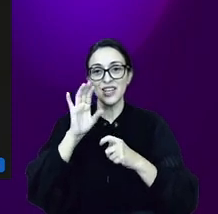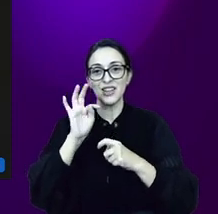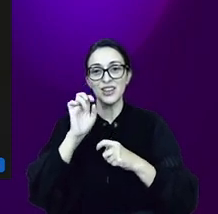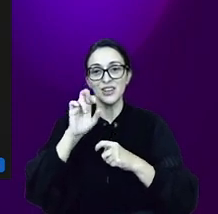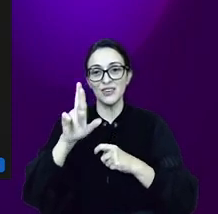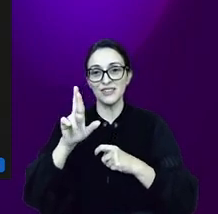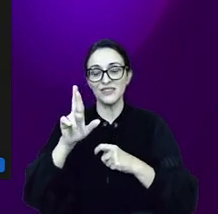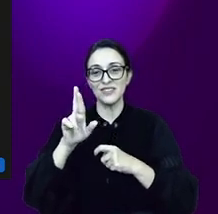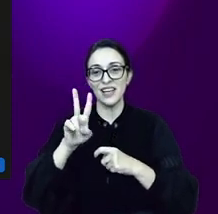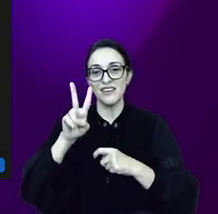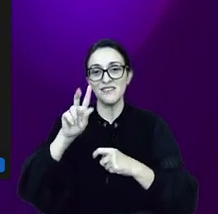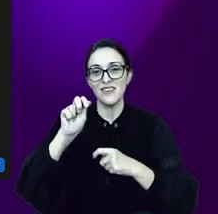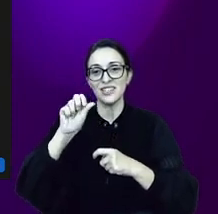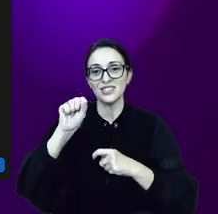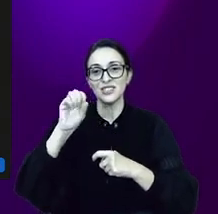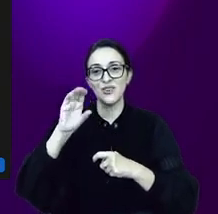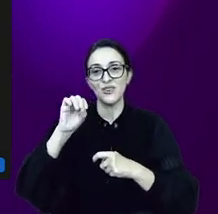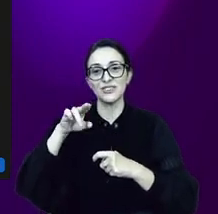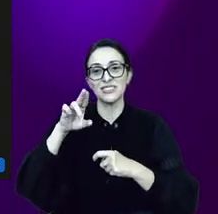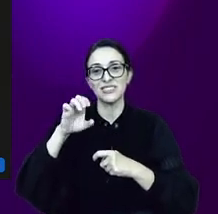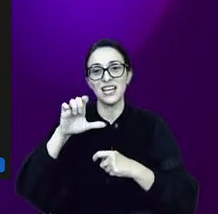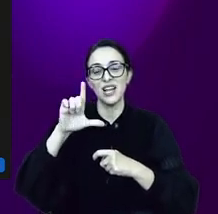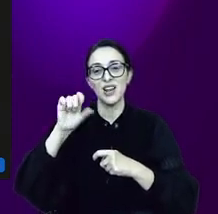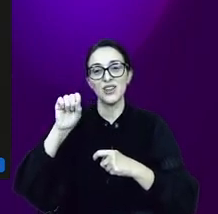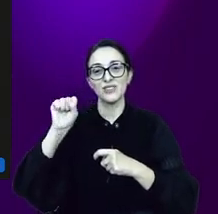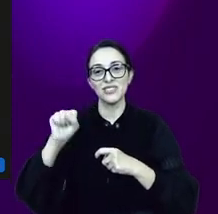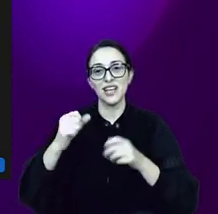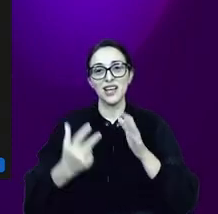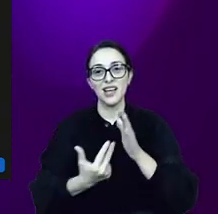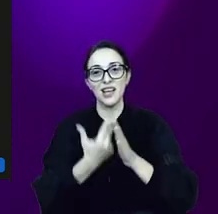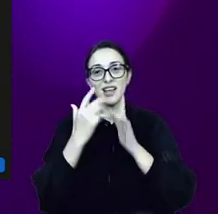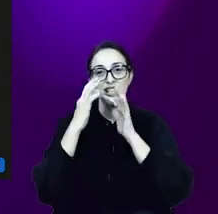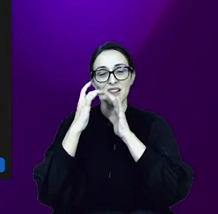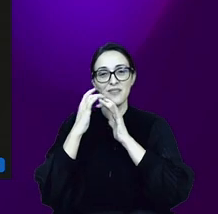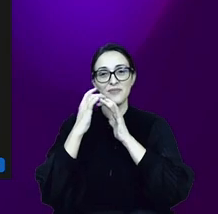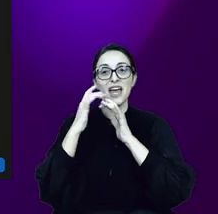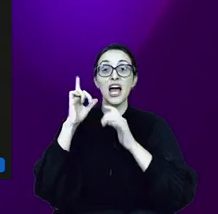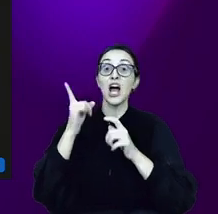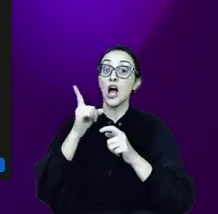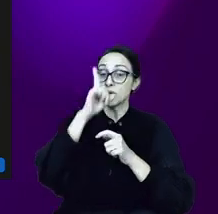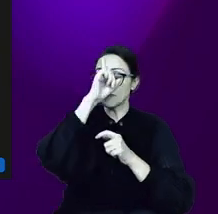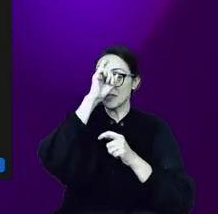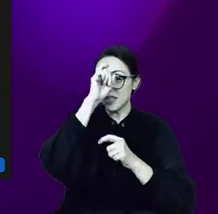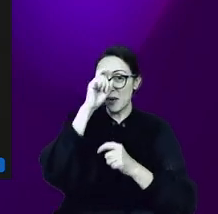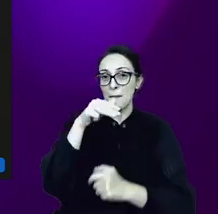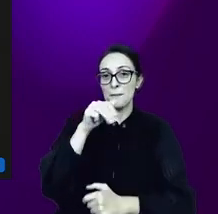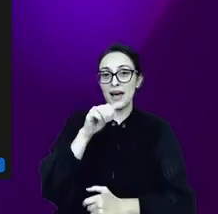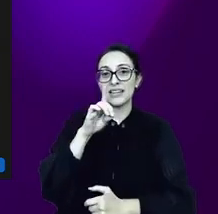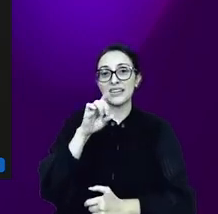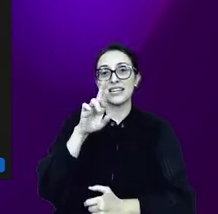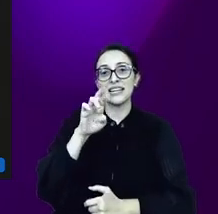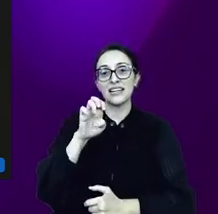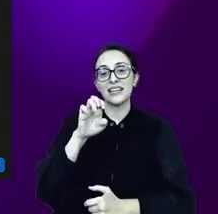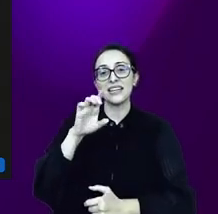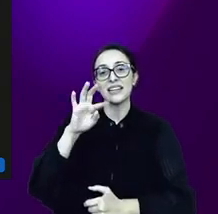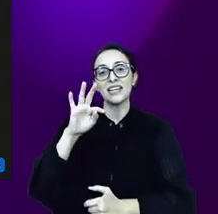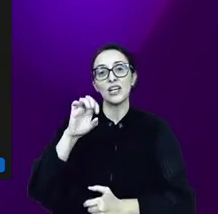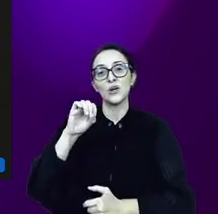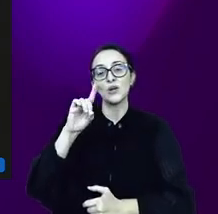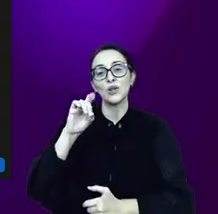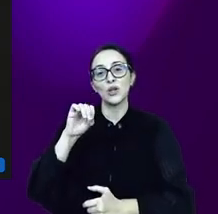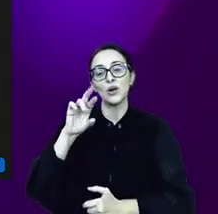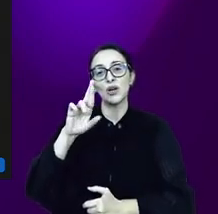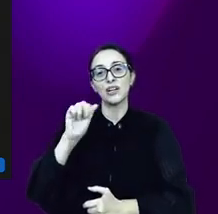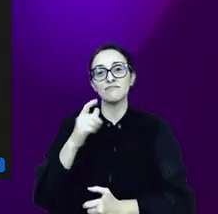Vasconcelos, neurocirurgião do Hospital Madre Teodoro, em Campinas, e que vai falar, então, sobre avanços aí